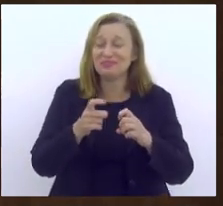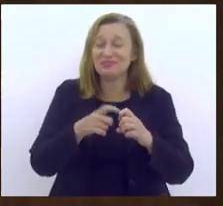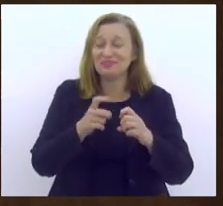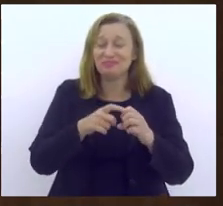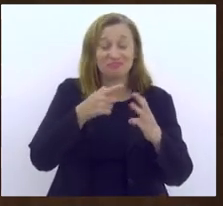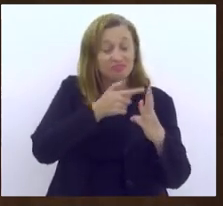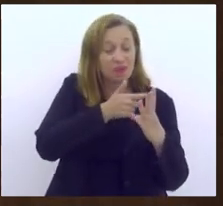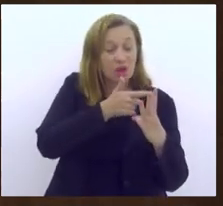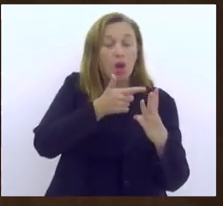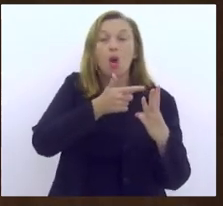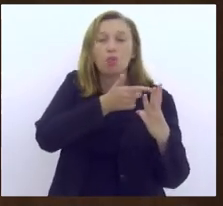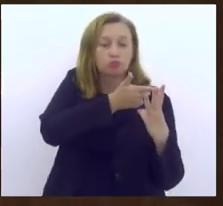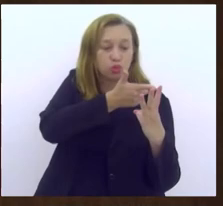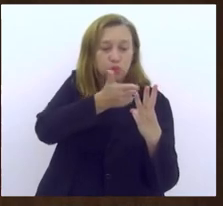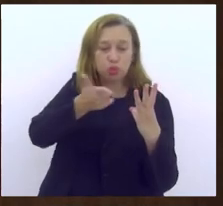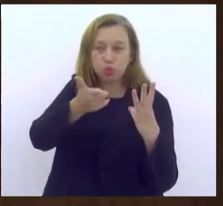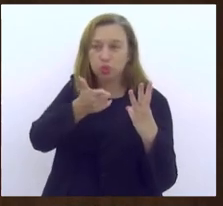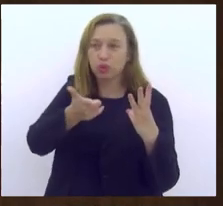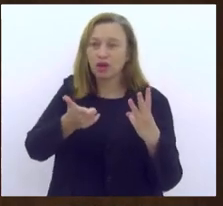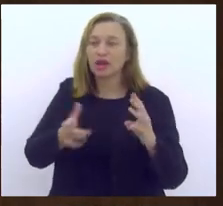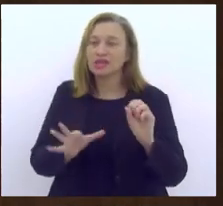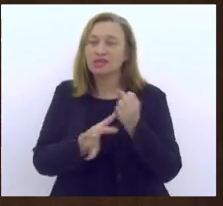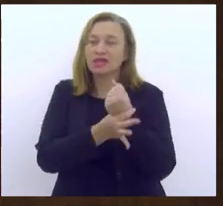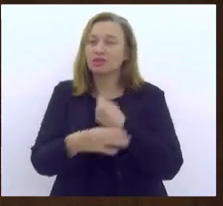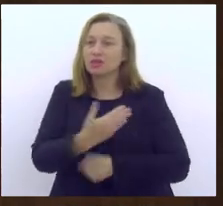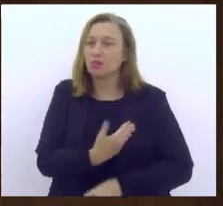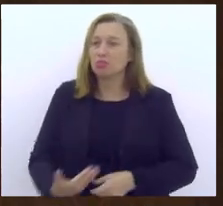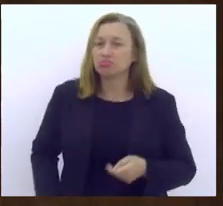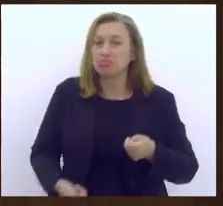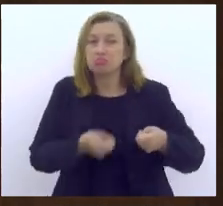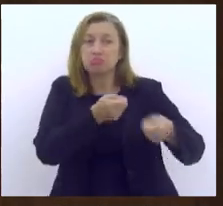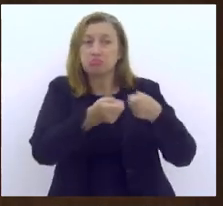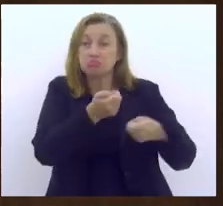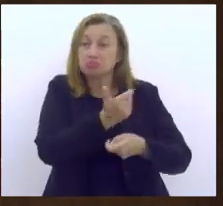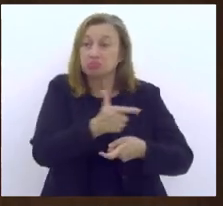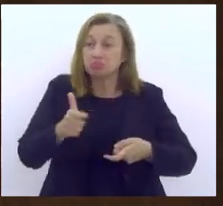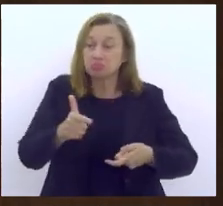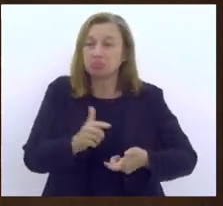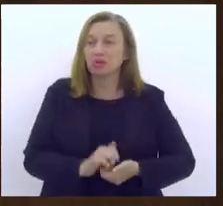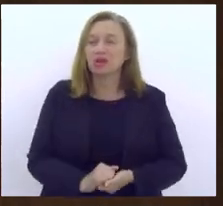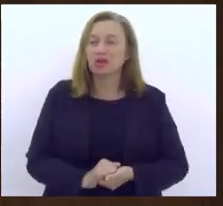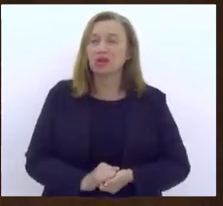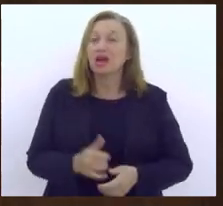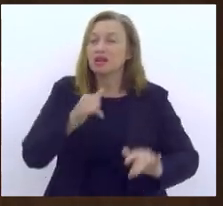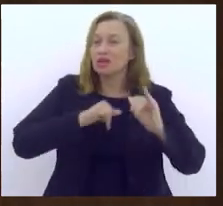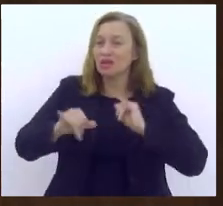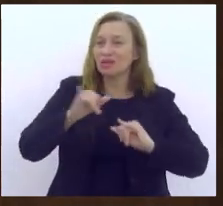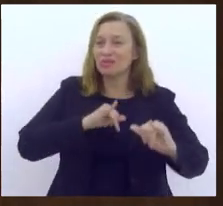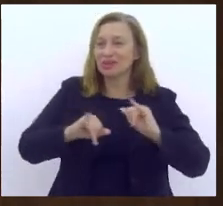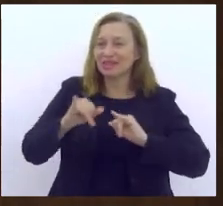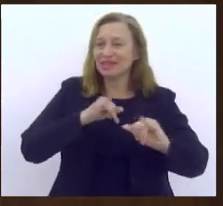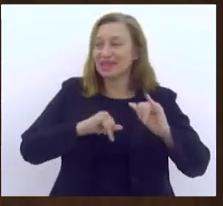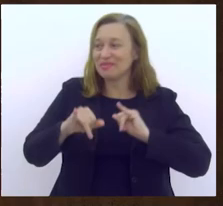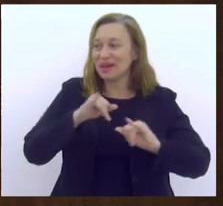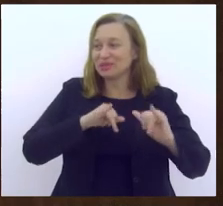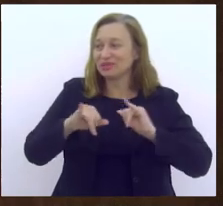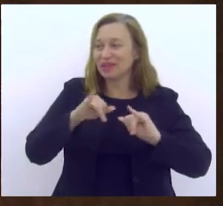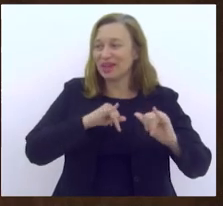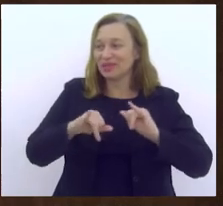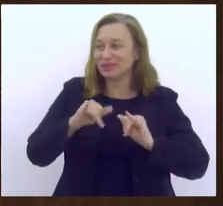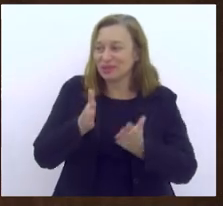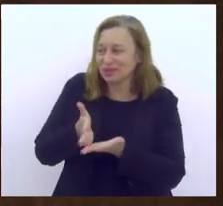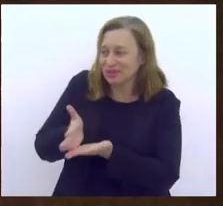a situação da segurança pública do Rio de Janeiro está incontrolável. Os dados aqui, os dados inclusive